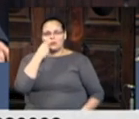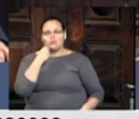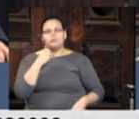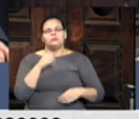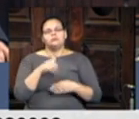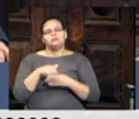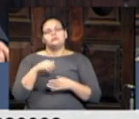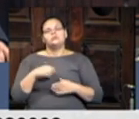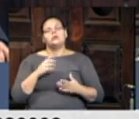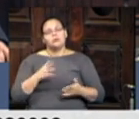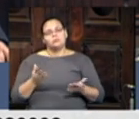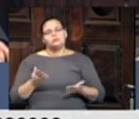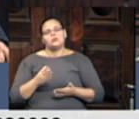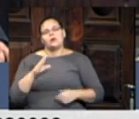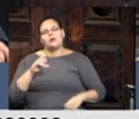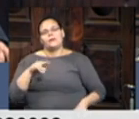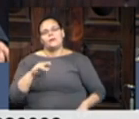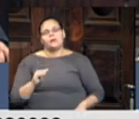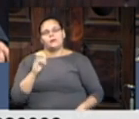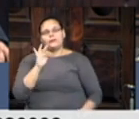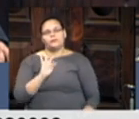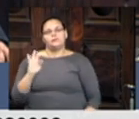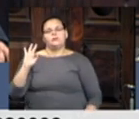primeira discussão na Câmara Federal.